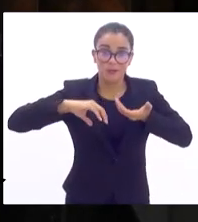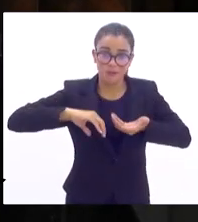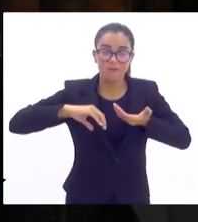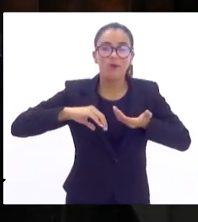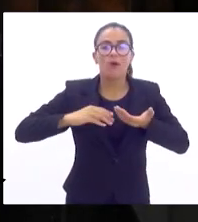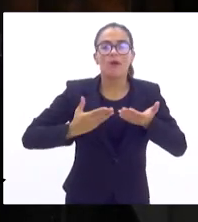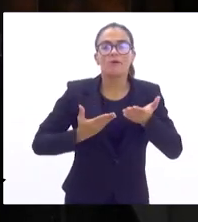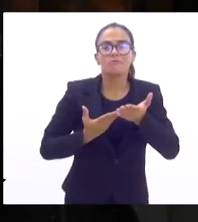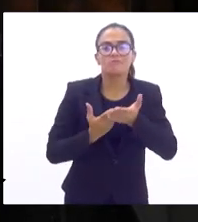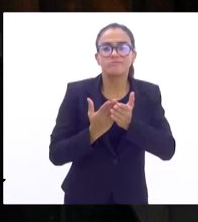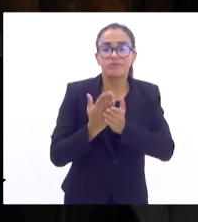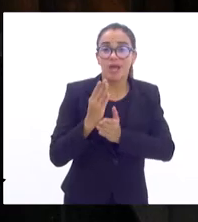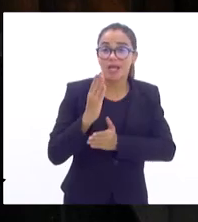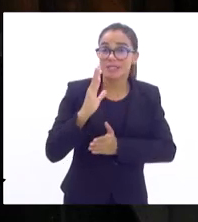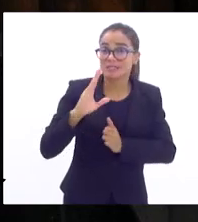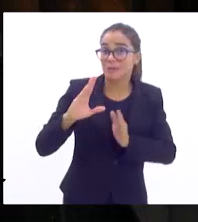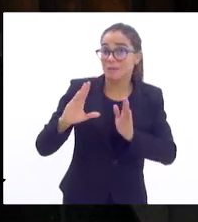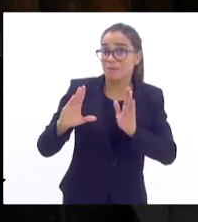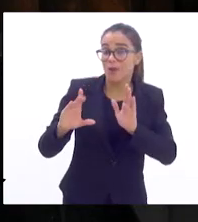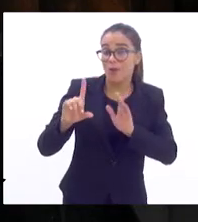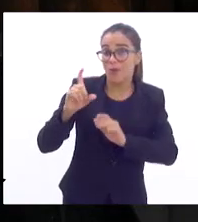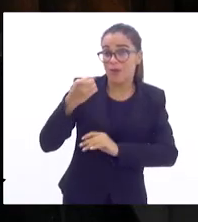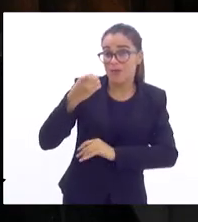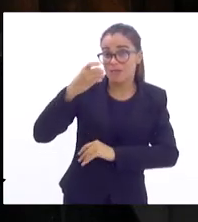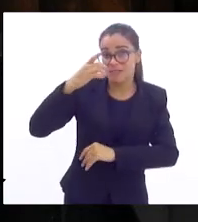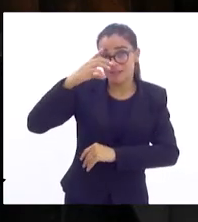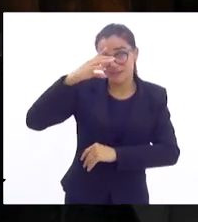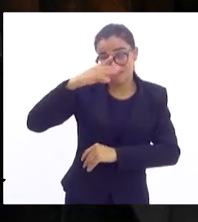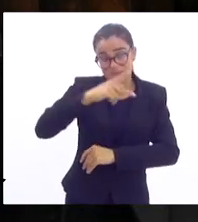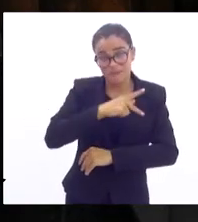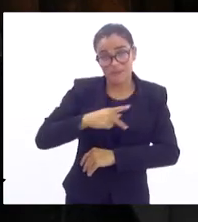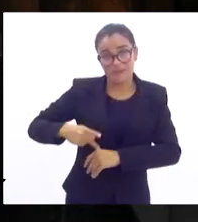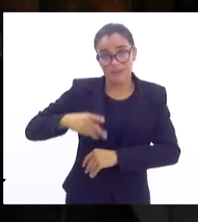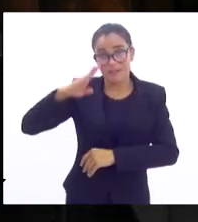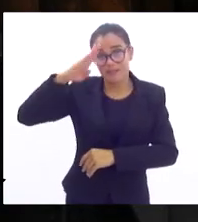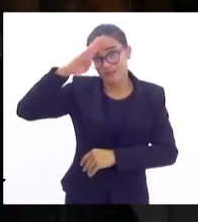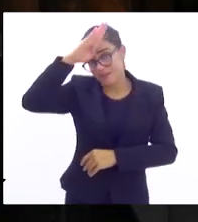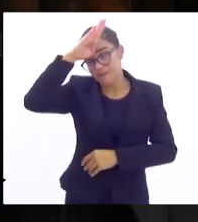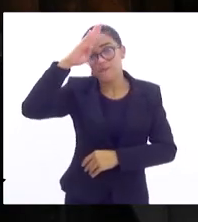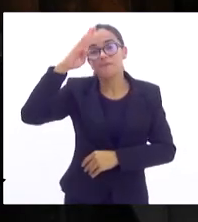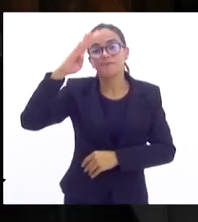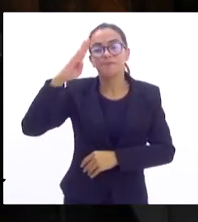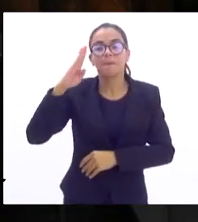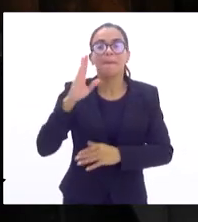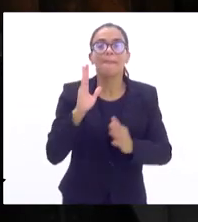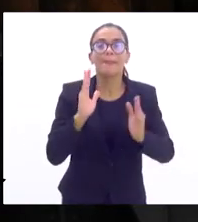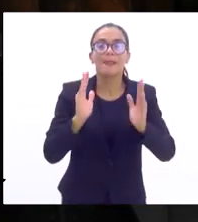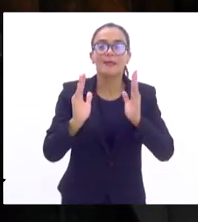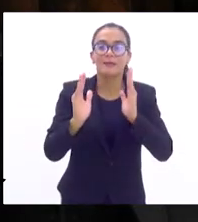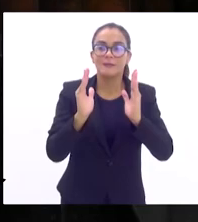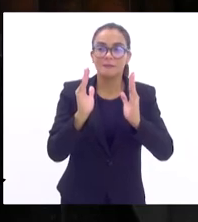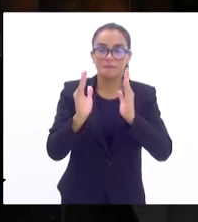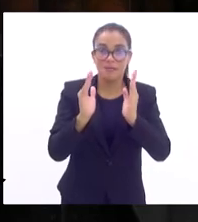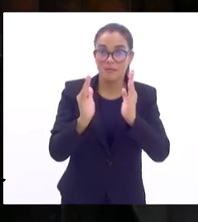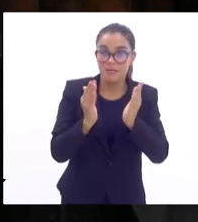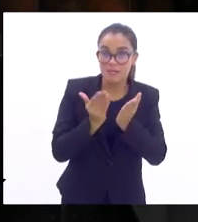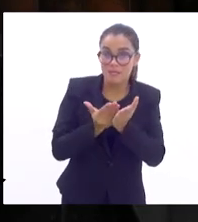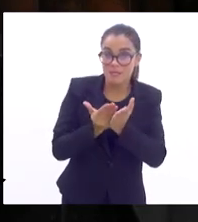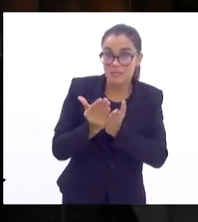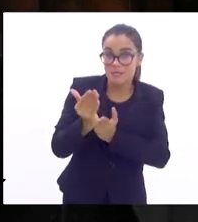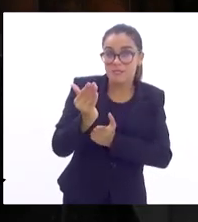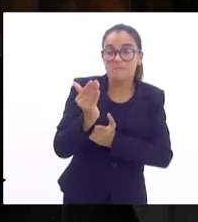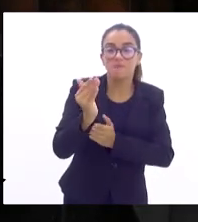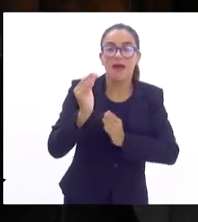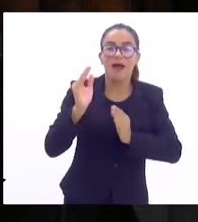sancionado pelo ex-presidente bolsonaro em pleno início da campanha